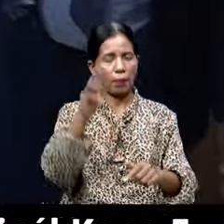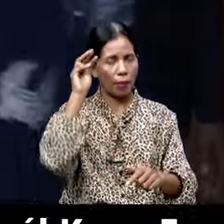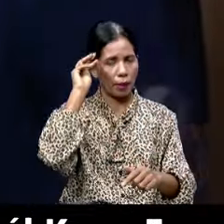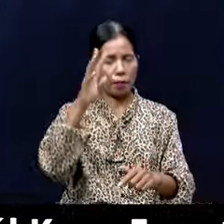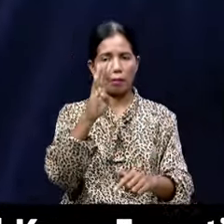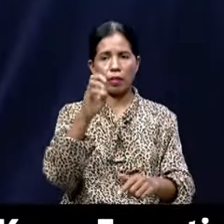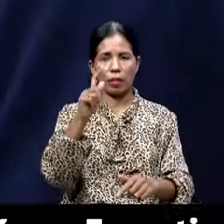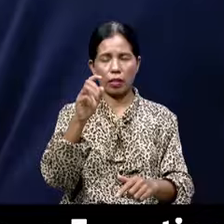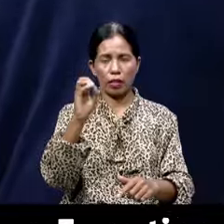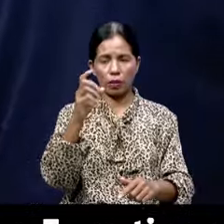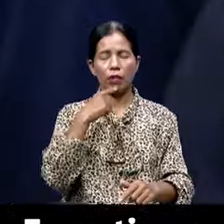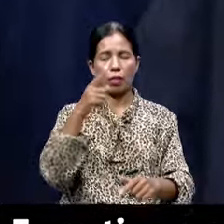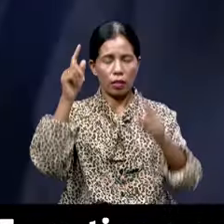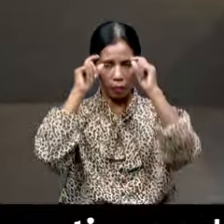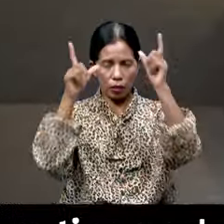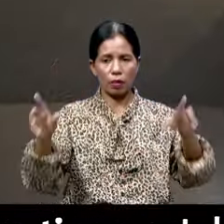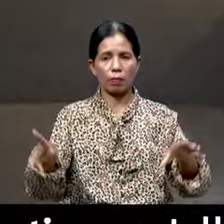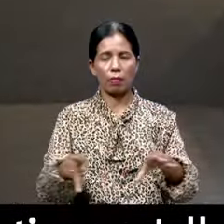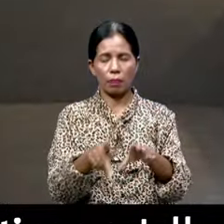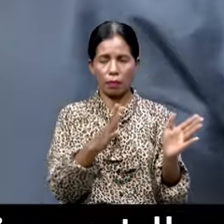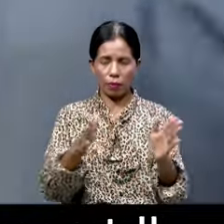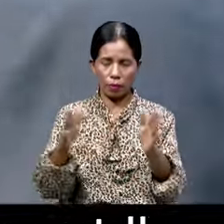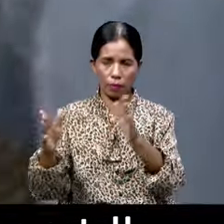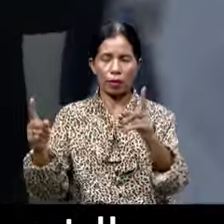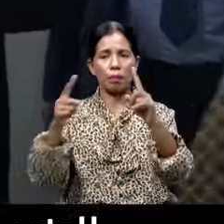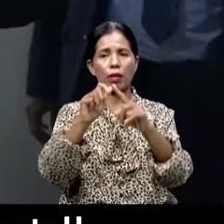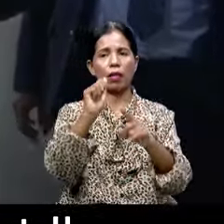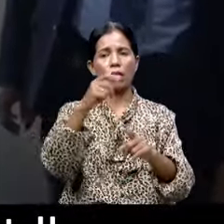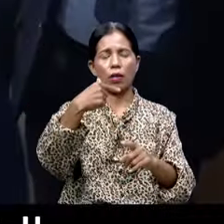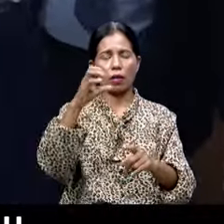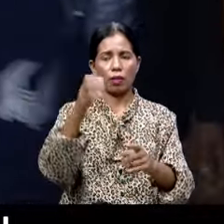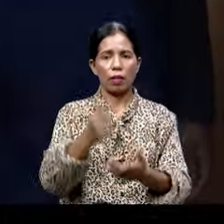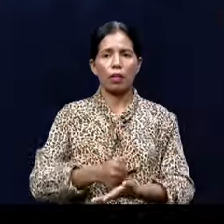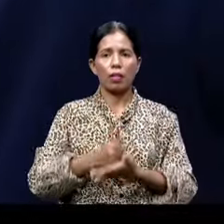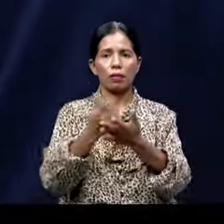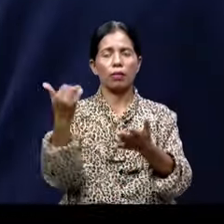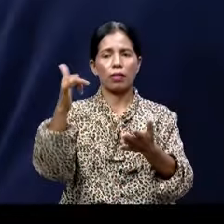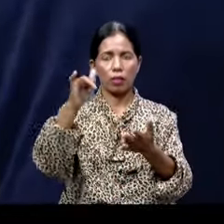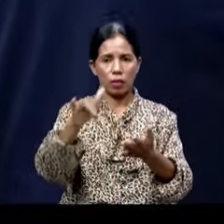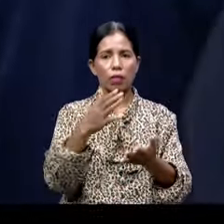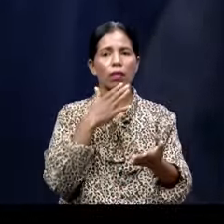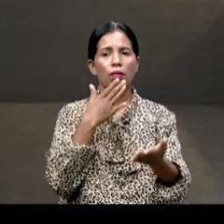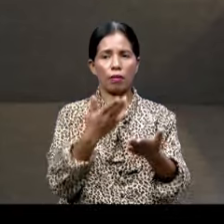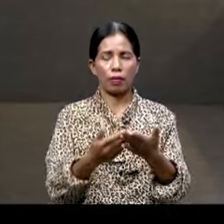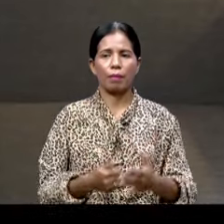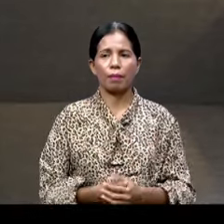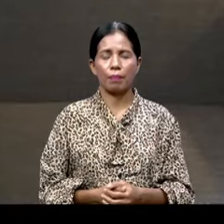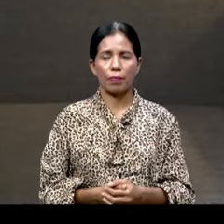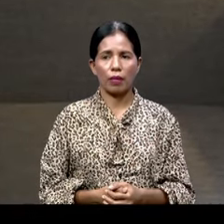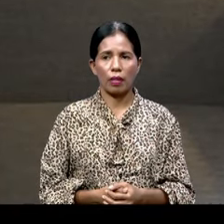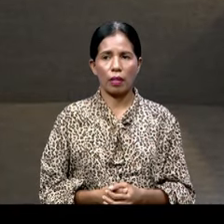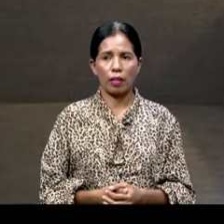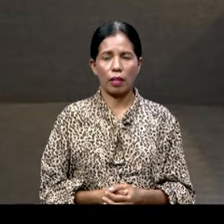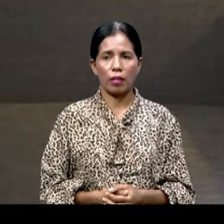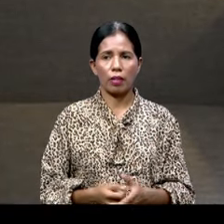Bendito Freitas, informa Timor-Leste se prepara espaço para Angola e o Nebel facilita a lauxir na missão Rodiak. Ocasião oportuna e da